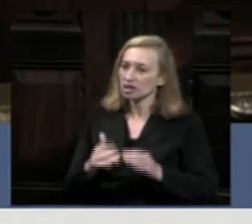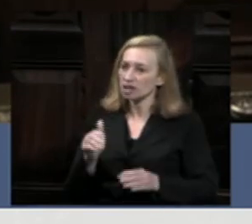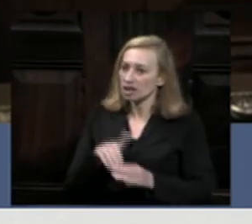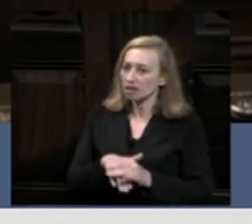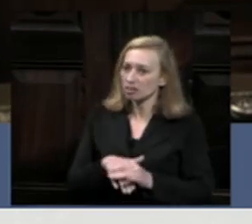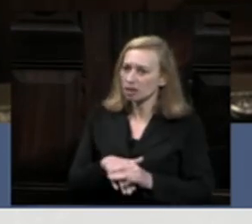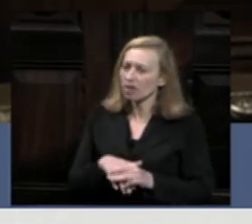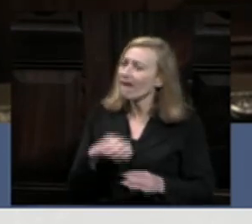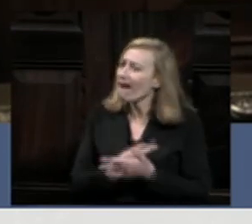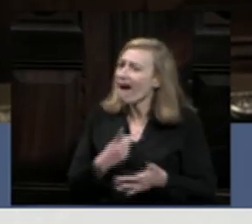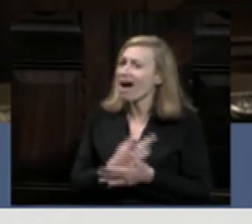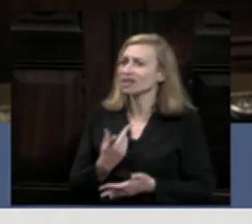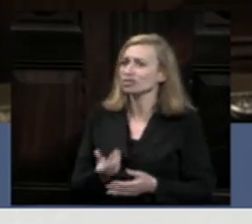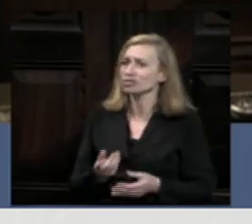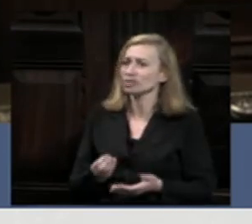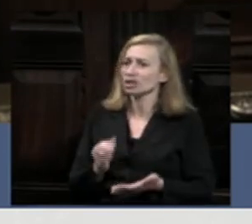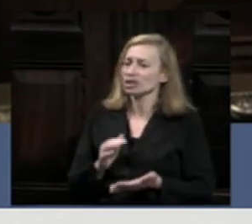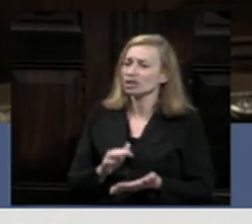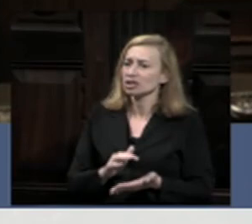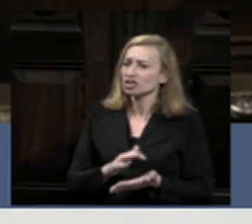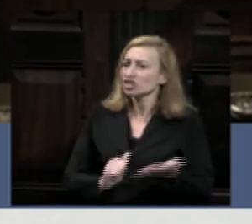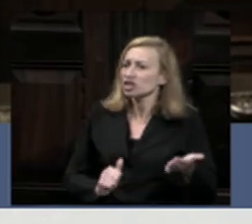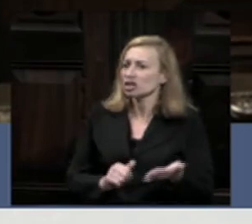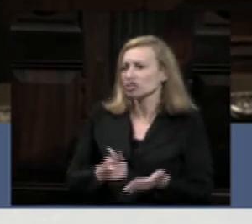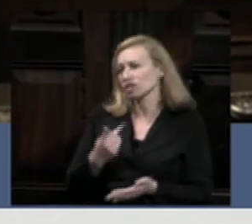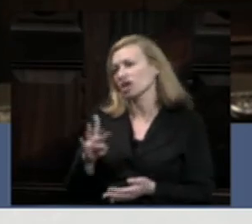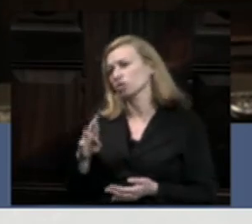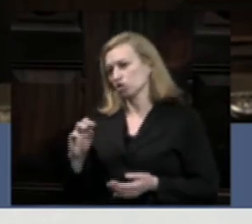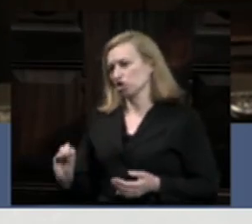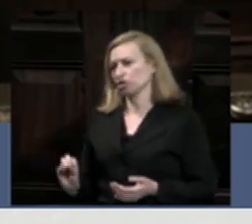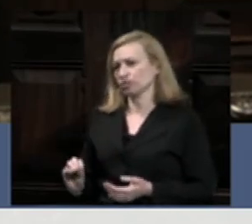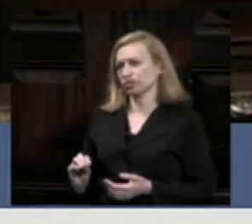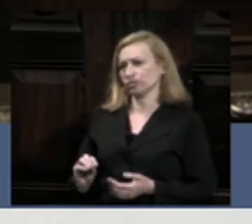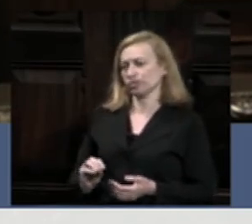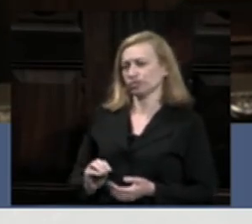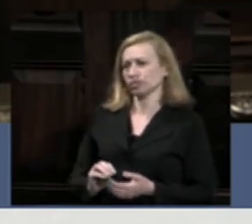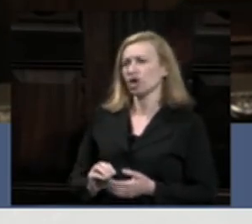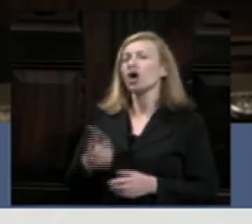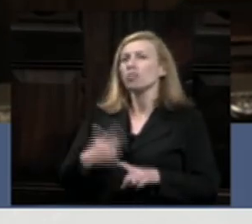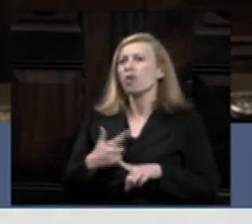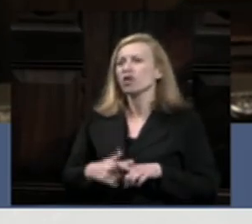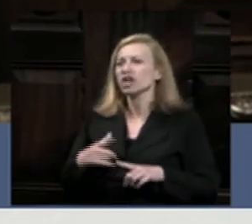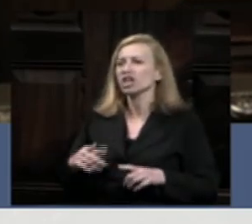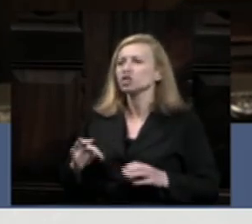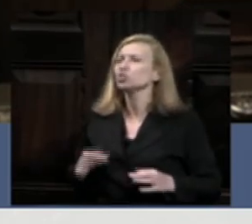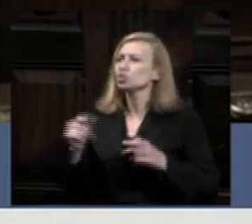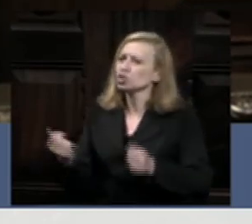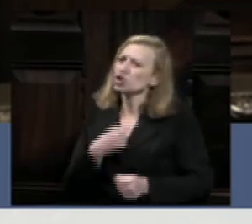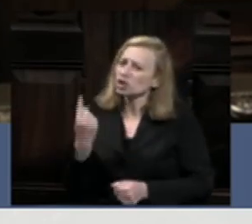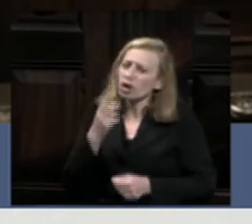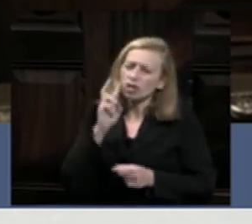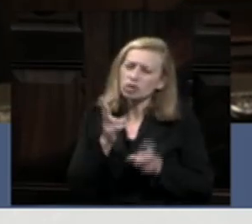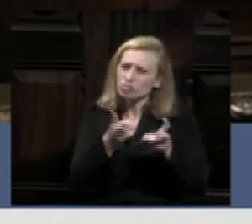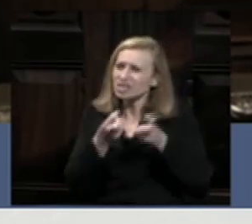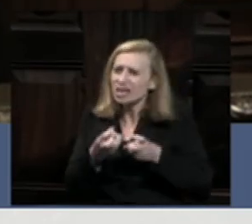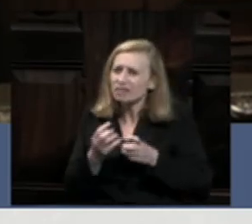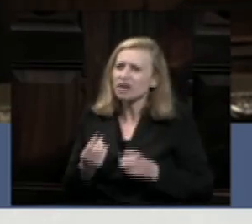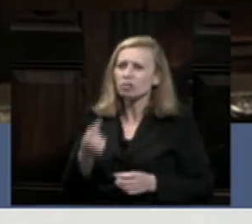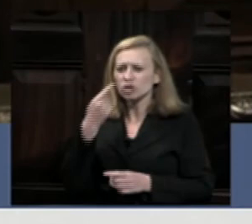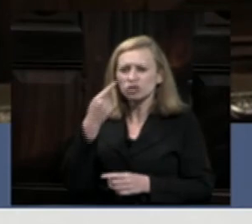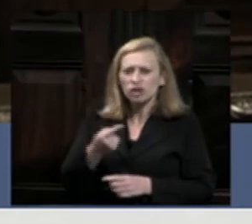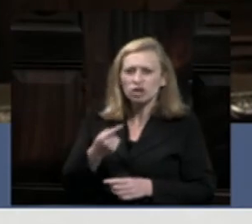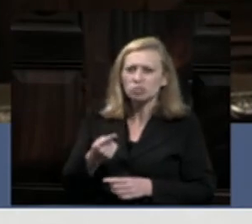um golpe. E é verdade, porque diante de tudo que nós vemos, diante de tudo